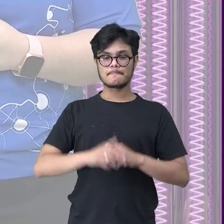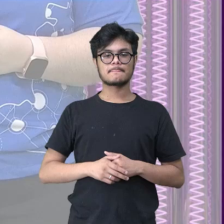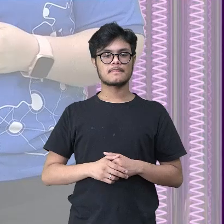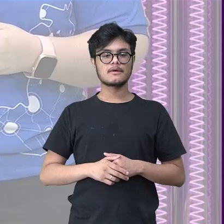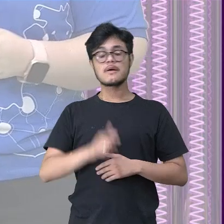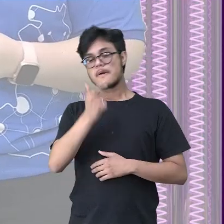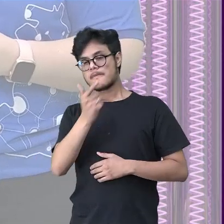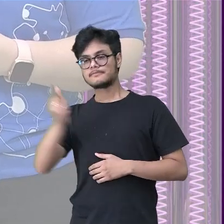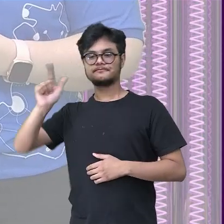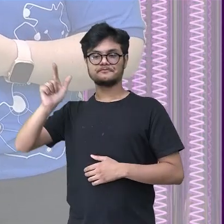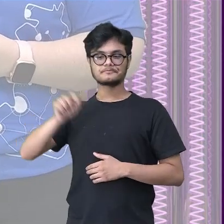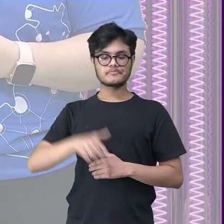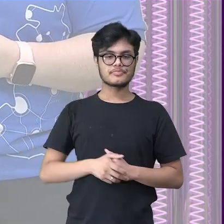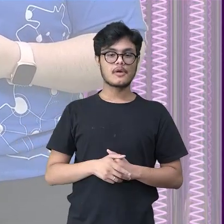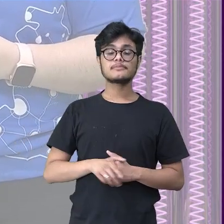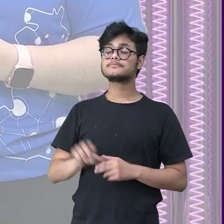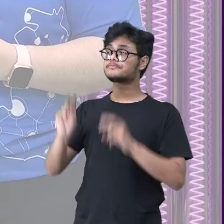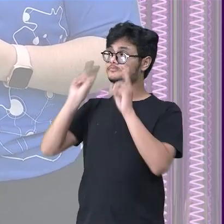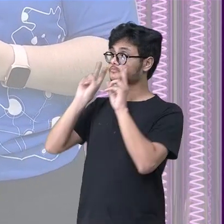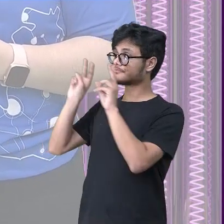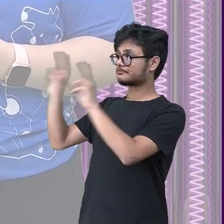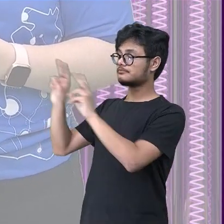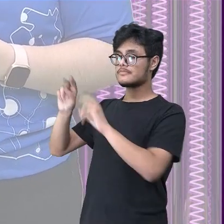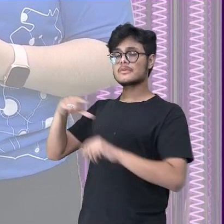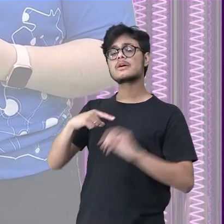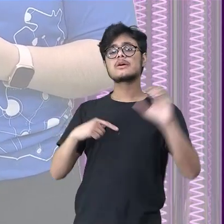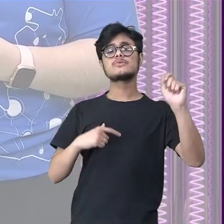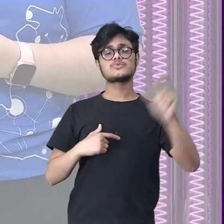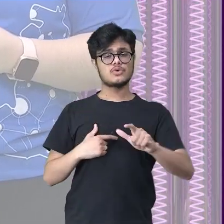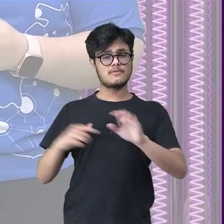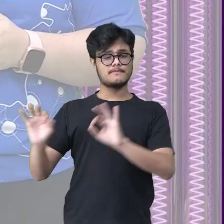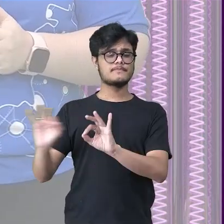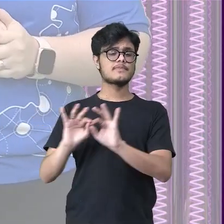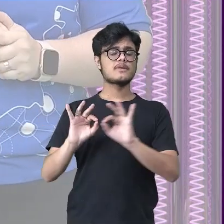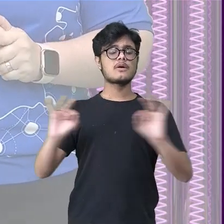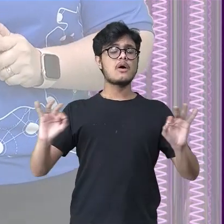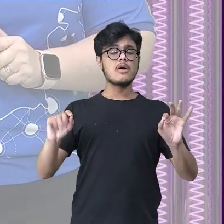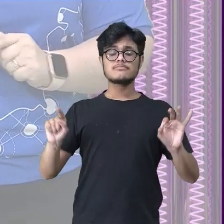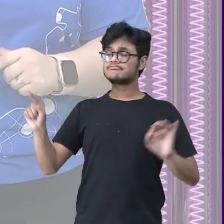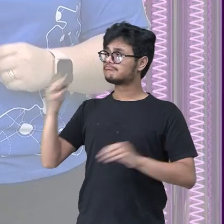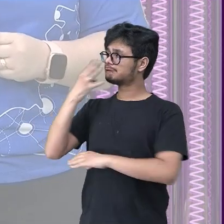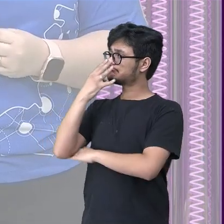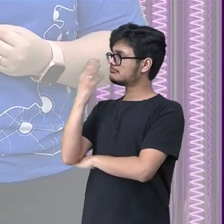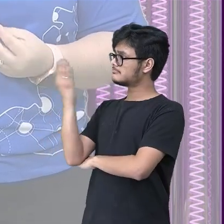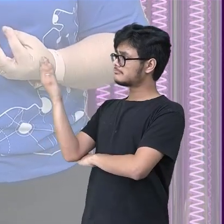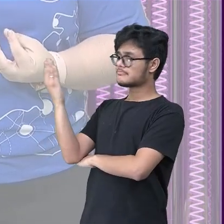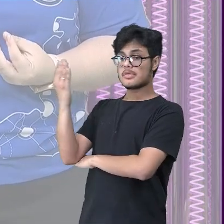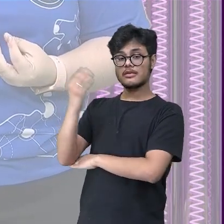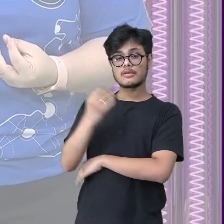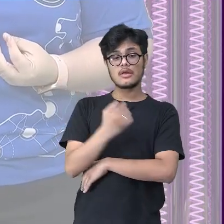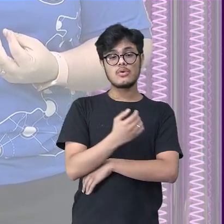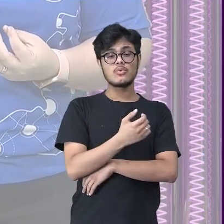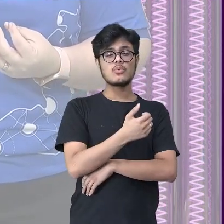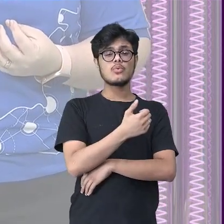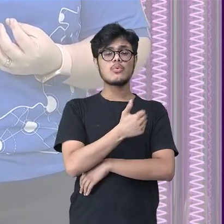exemplo que a gente tem é do planeta Saturno até o Sol. Olha só essa distância, é de